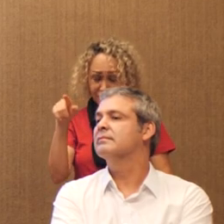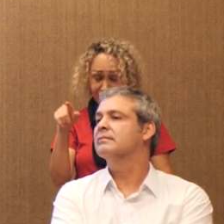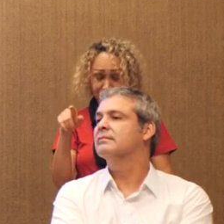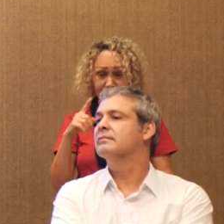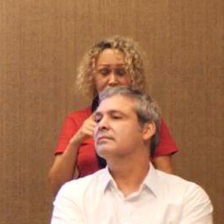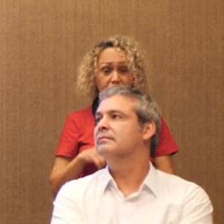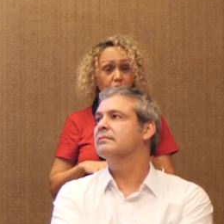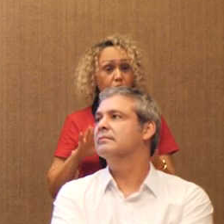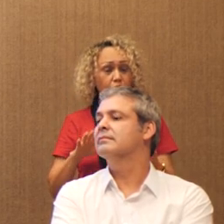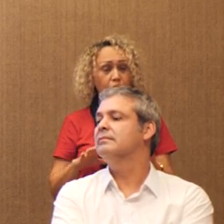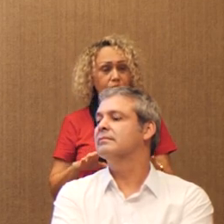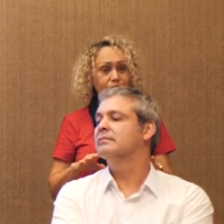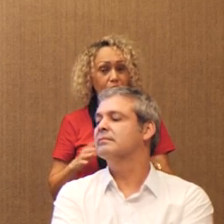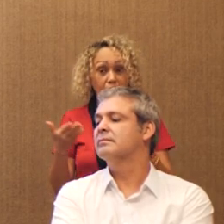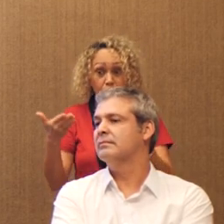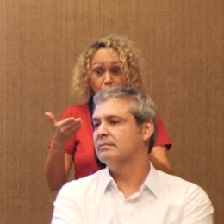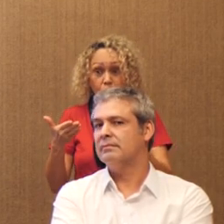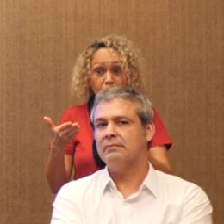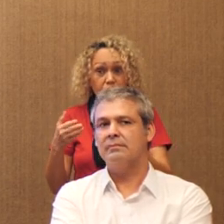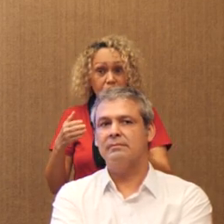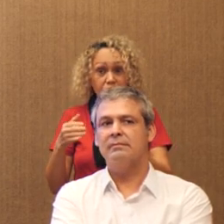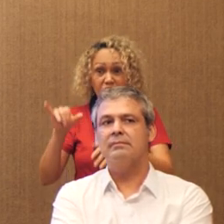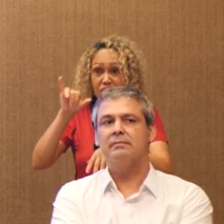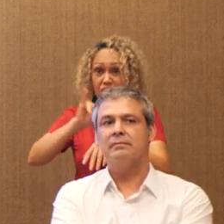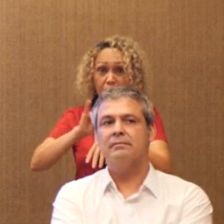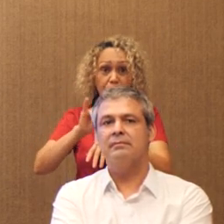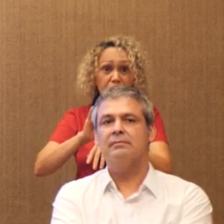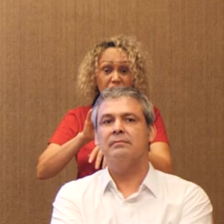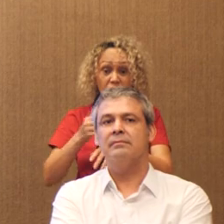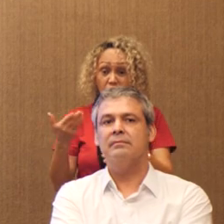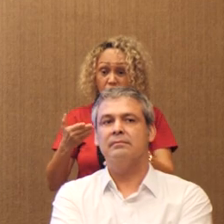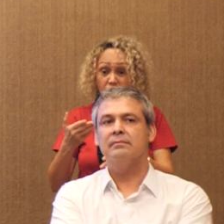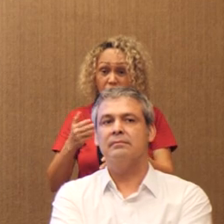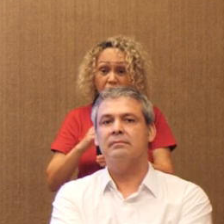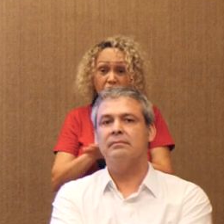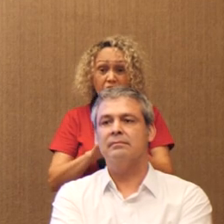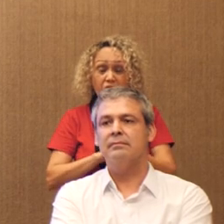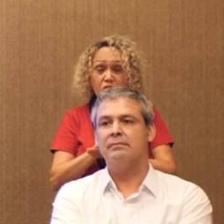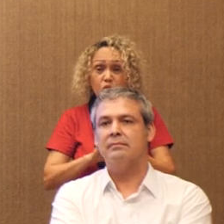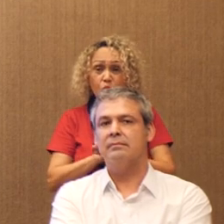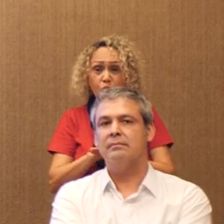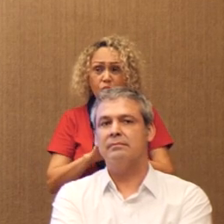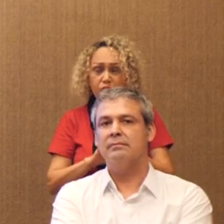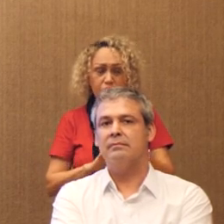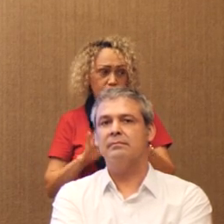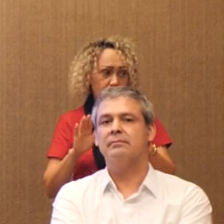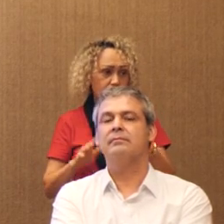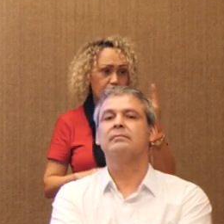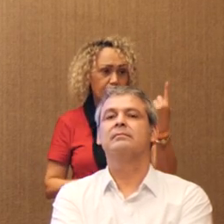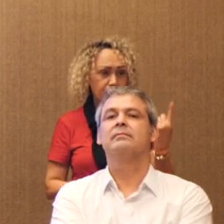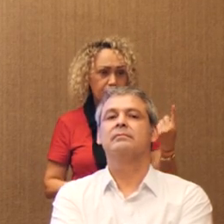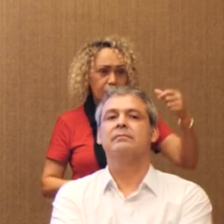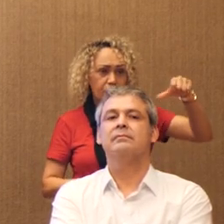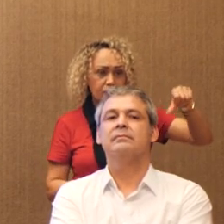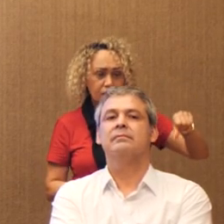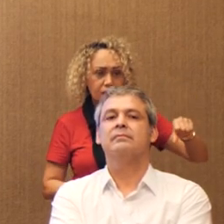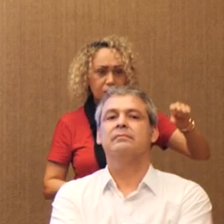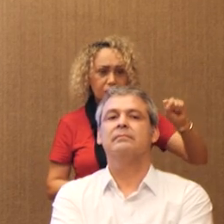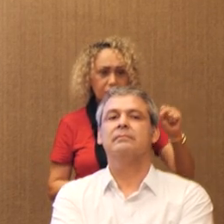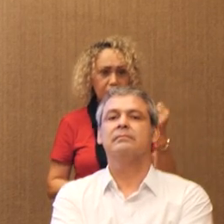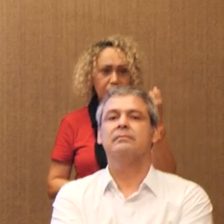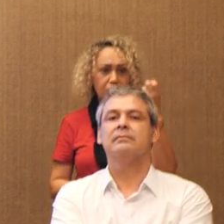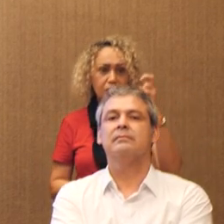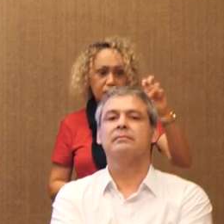em 1988. Depois, em 1985, depois